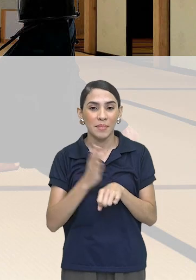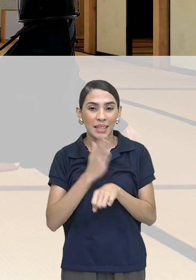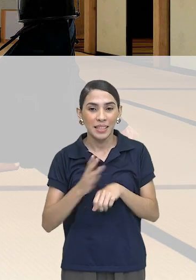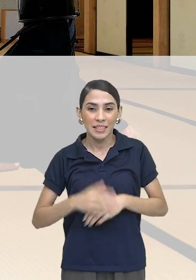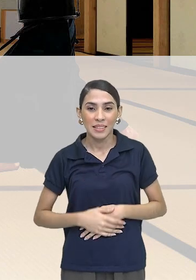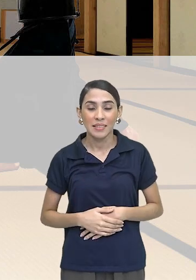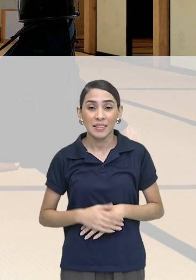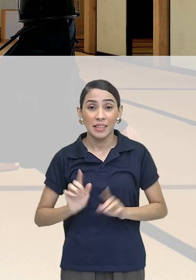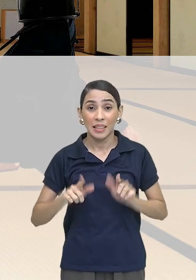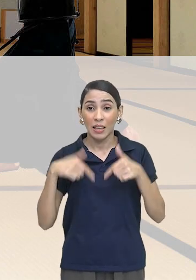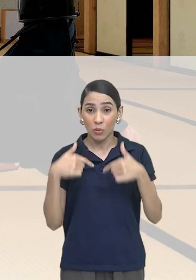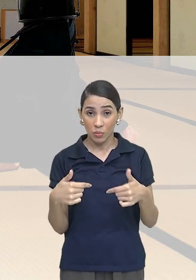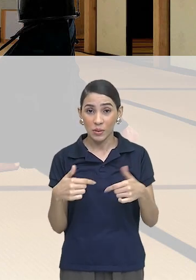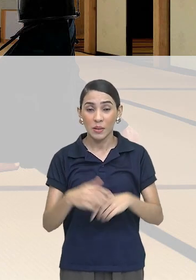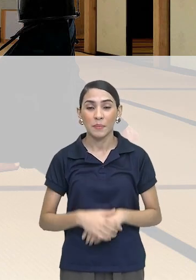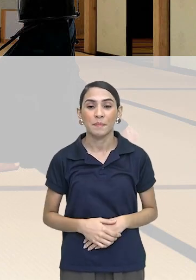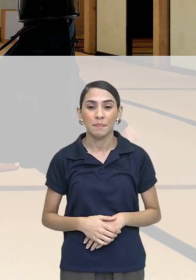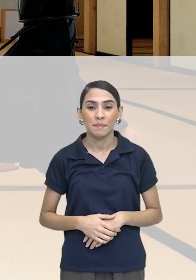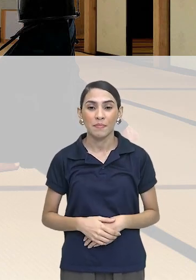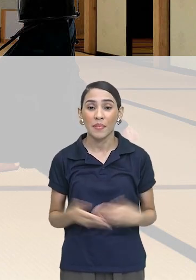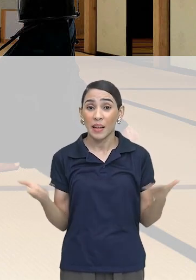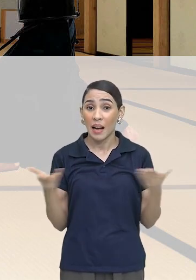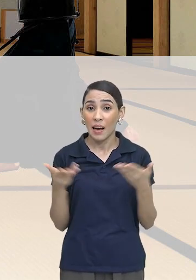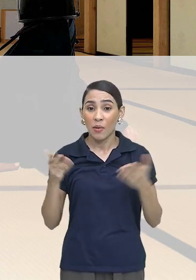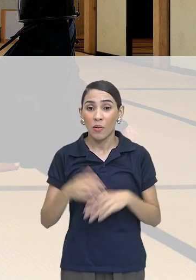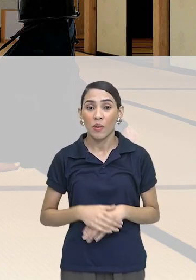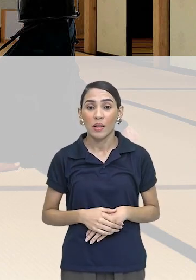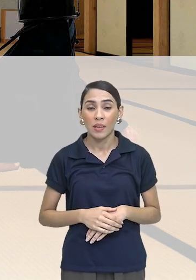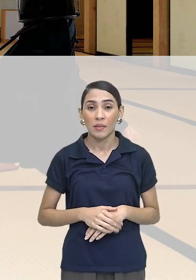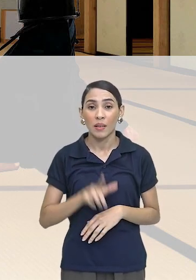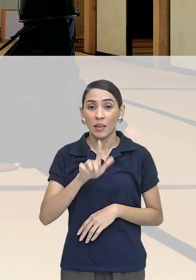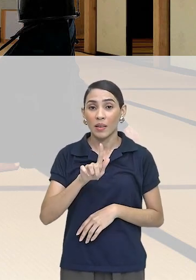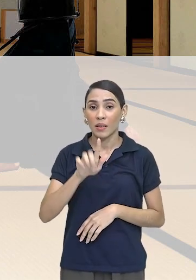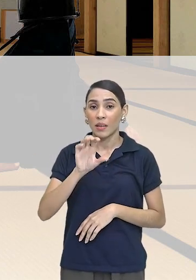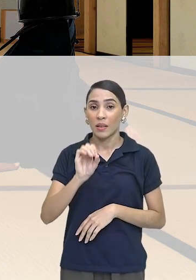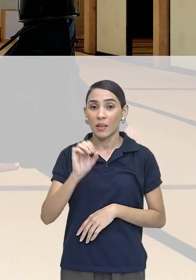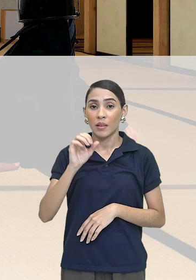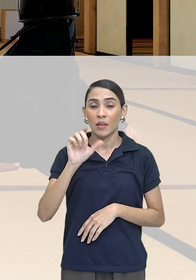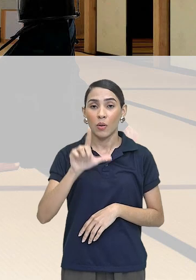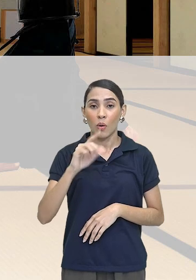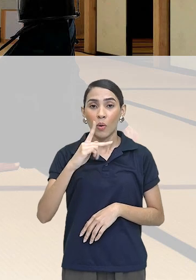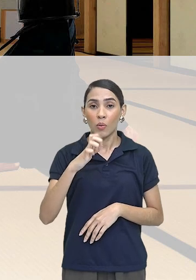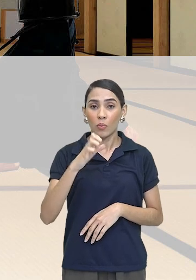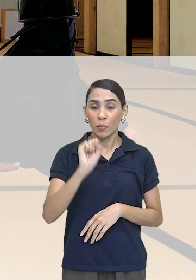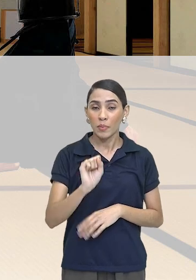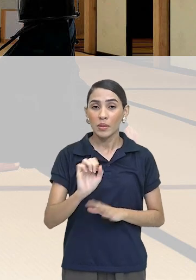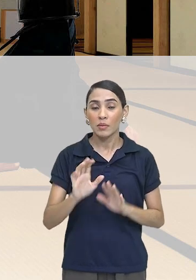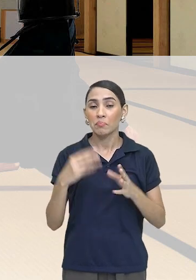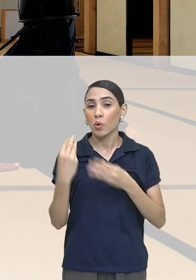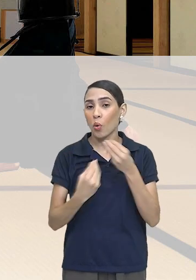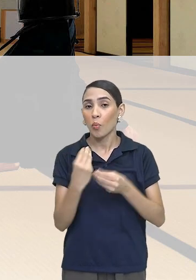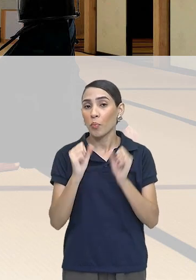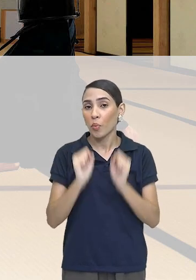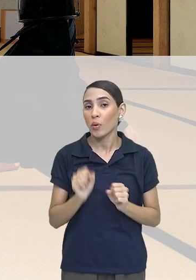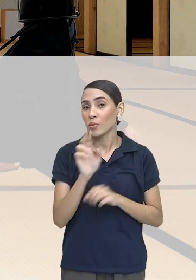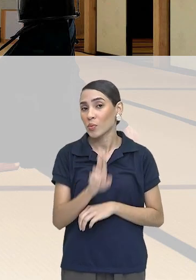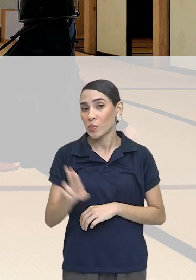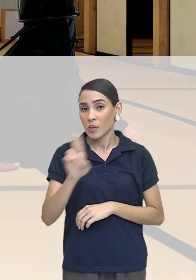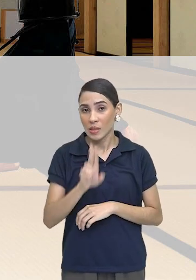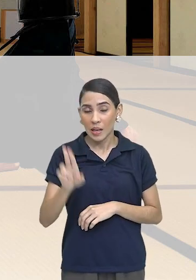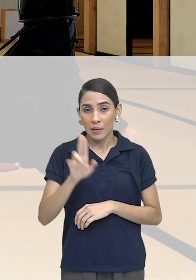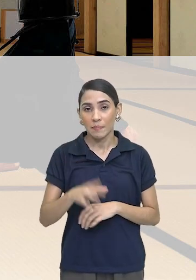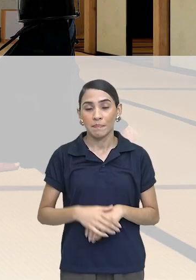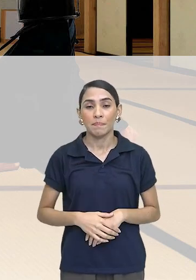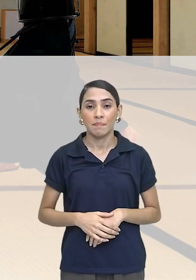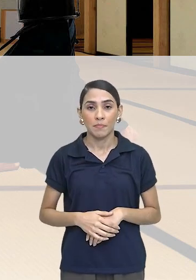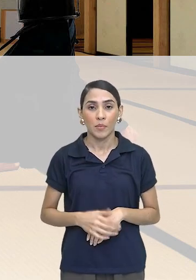treinamento, da luta em si, vamos ver os golpes. Quais são os golpes que a gente pode utilizar, né,